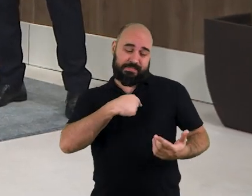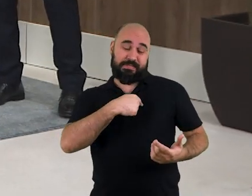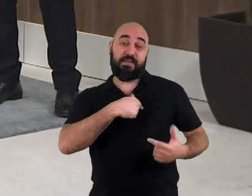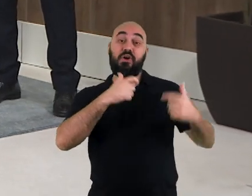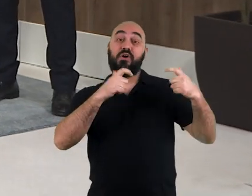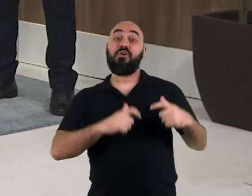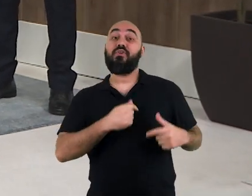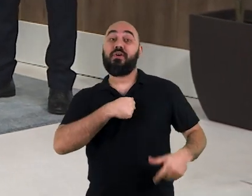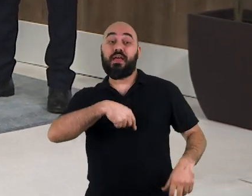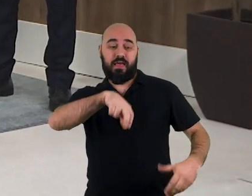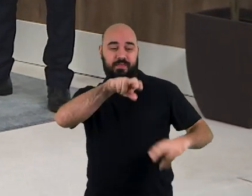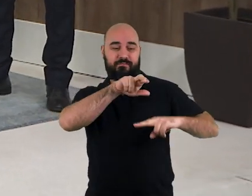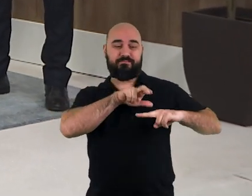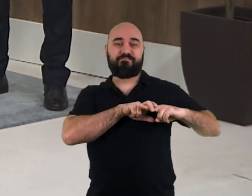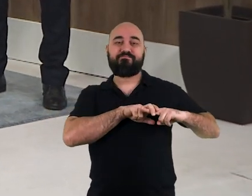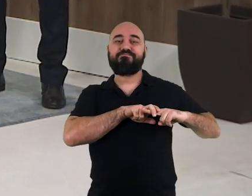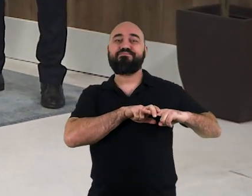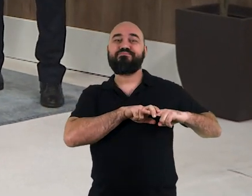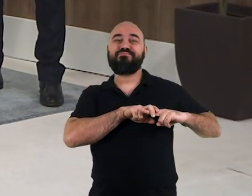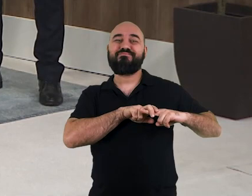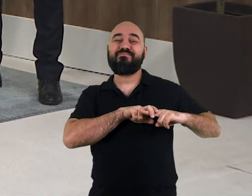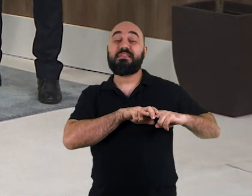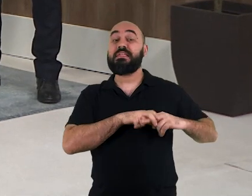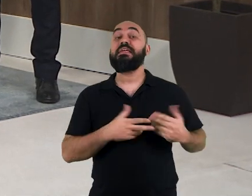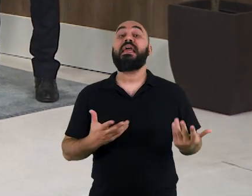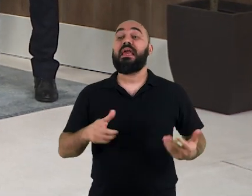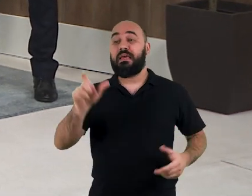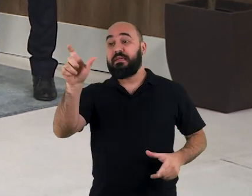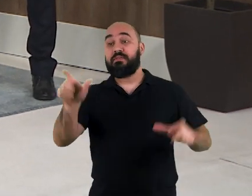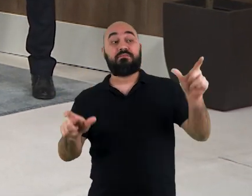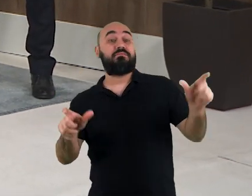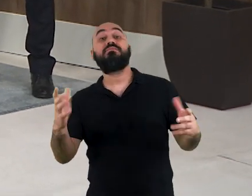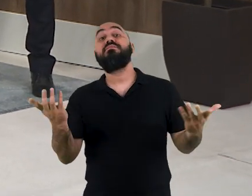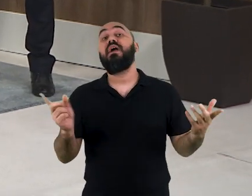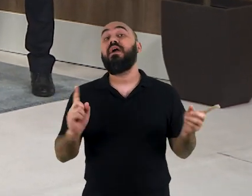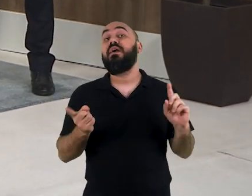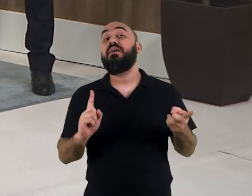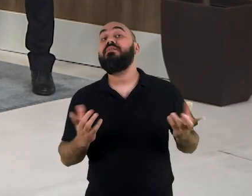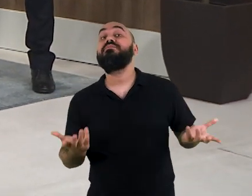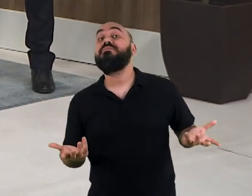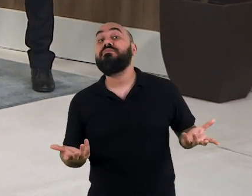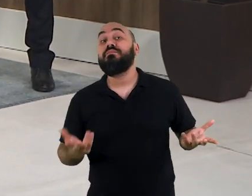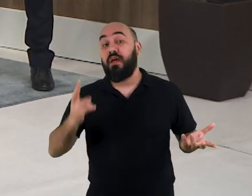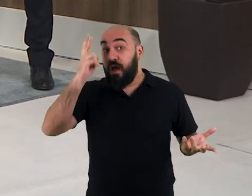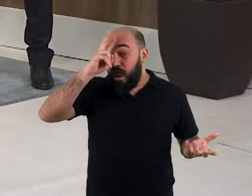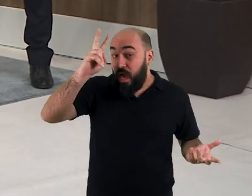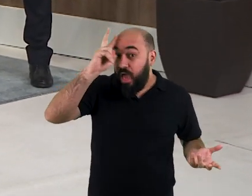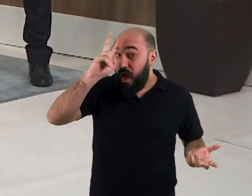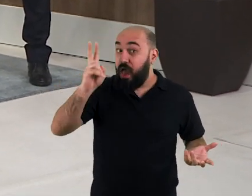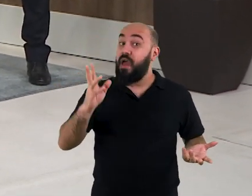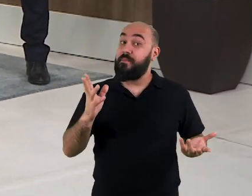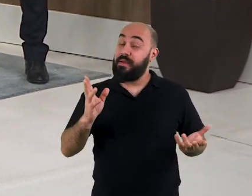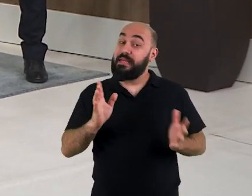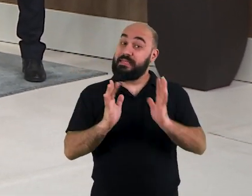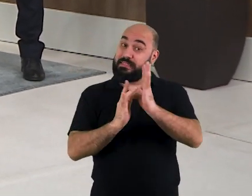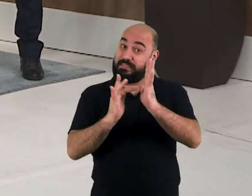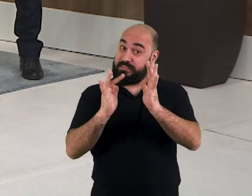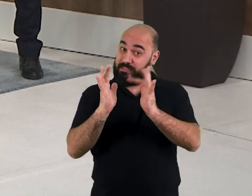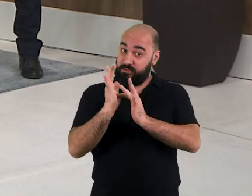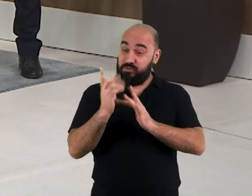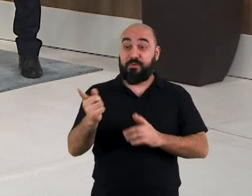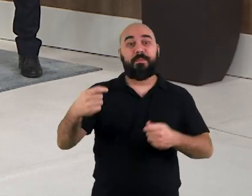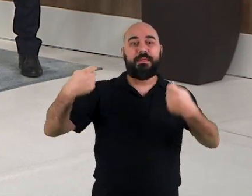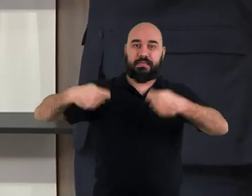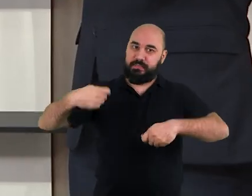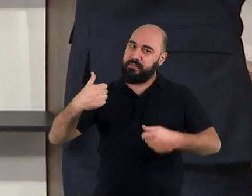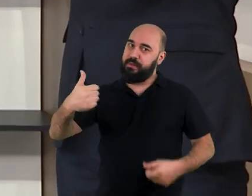quem vai ocupar seu coração. Mas lembre, se ele não for